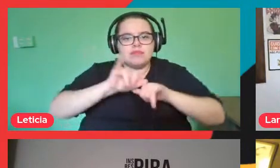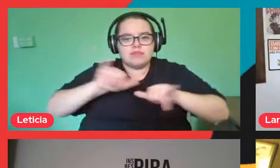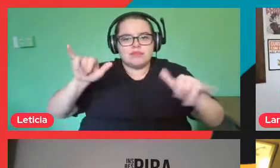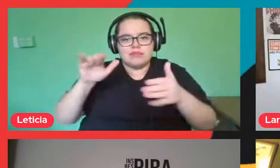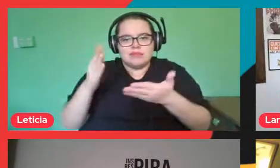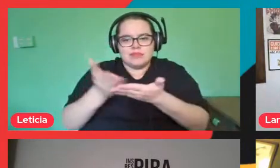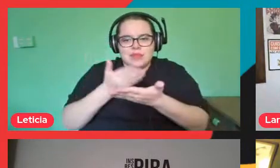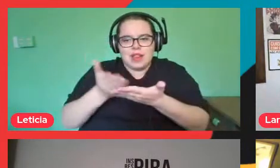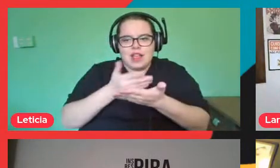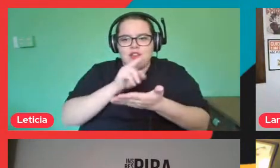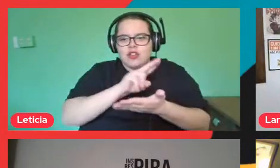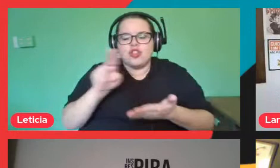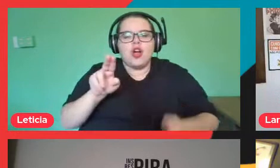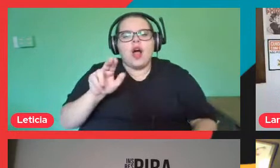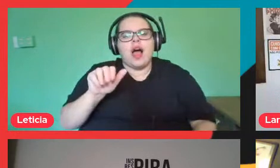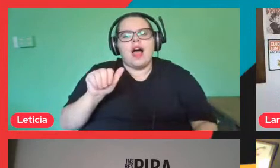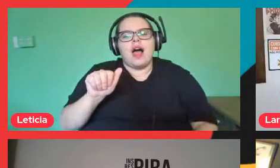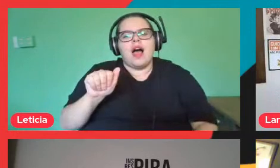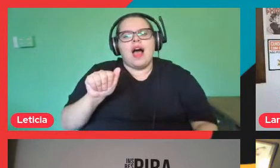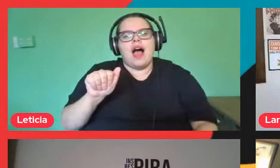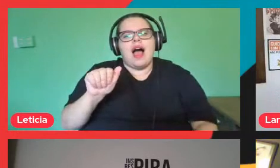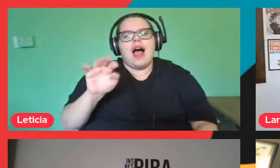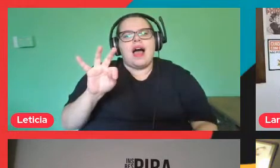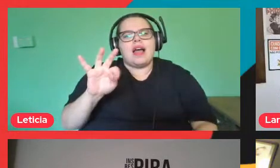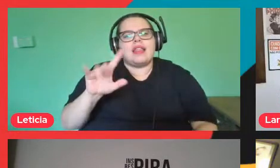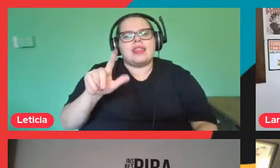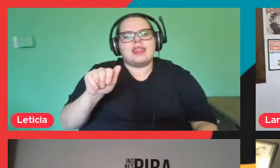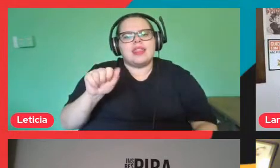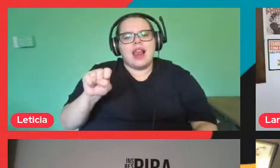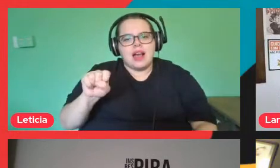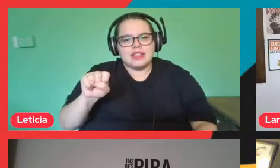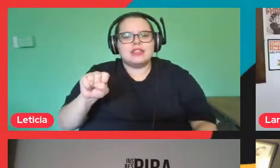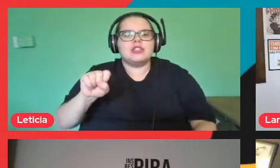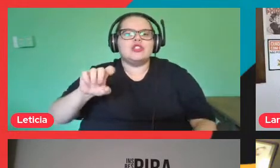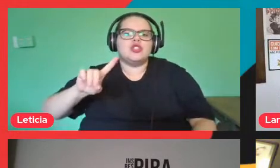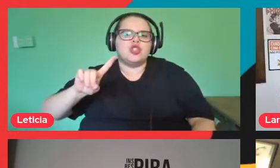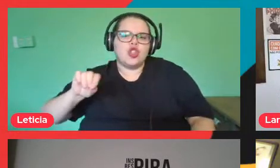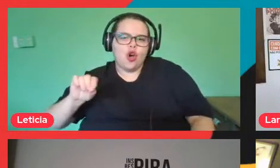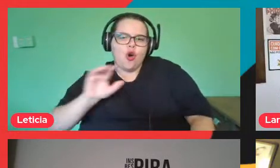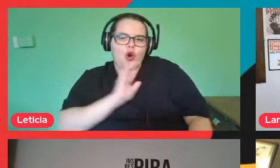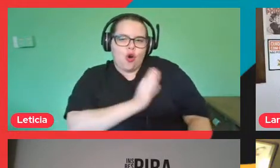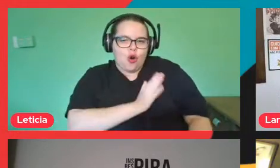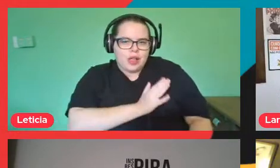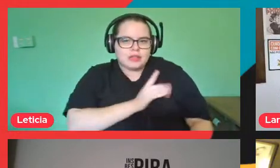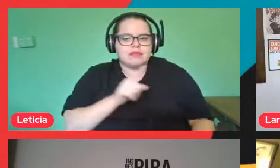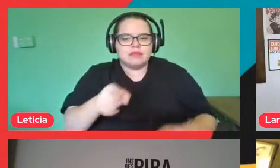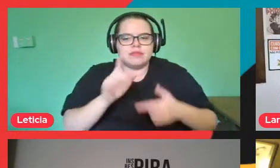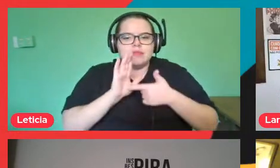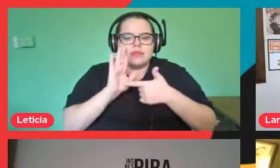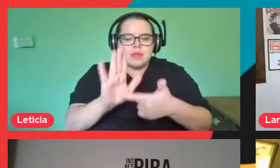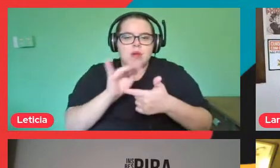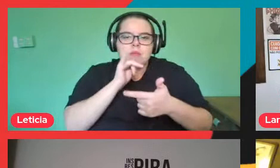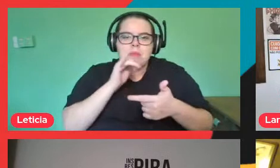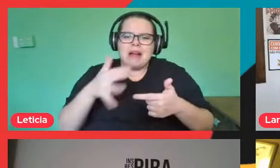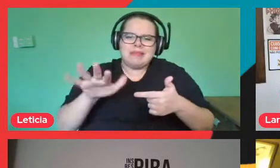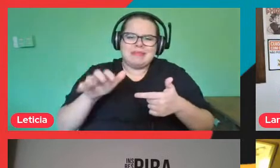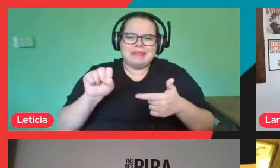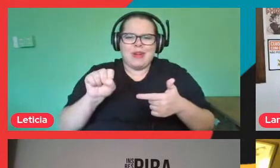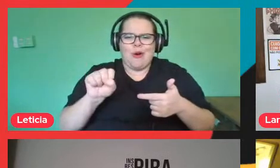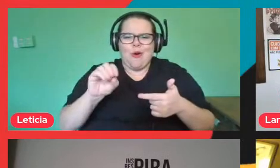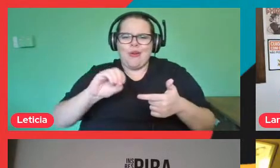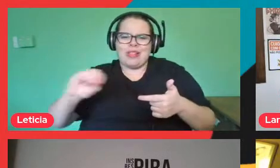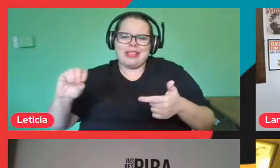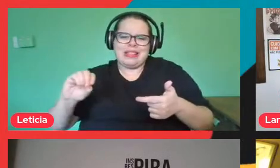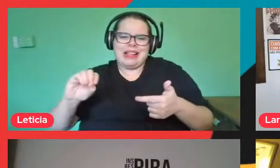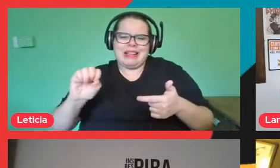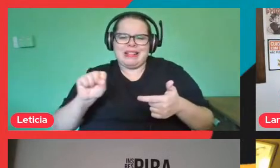esse livro que se chama Atlas do Coração, onde ela perpassa aí por mais ou menos 80